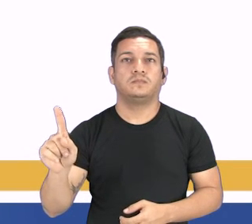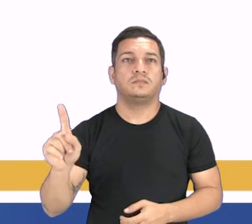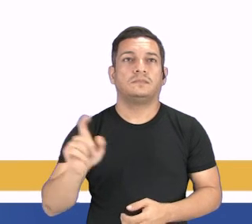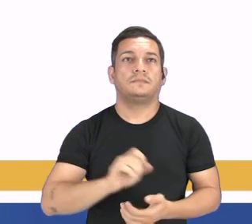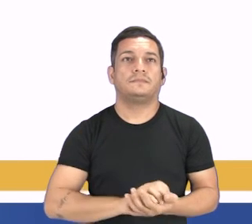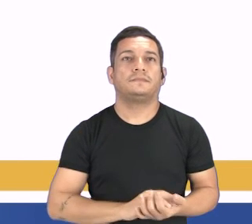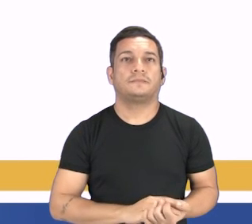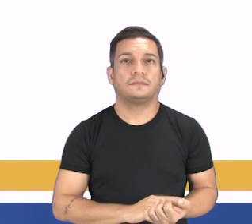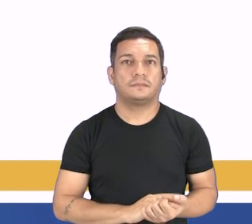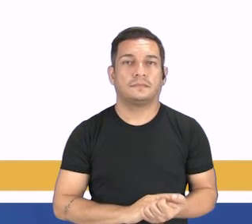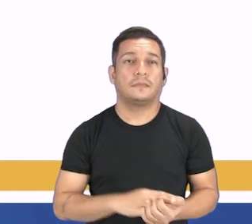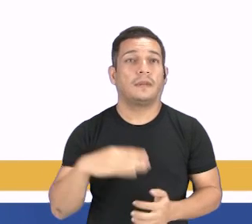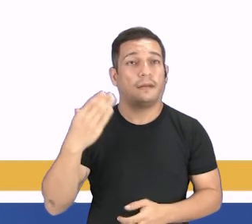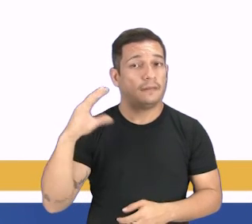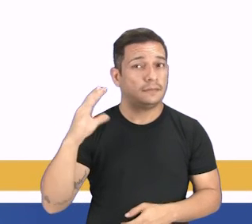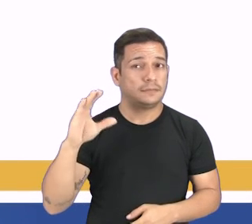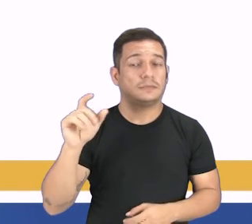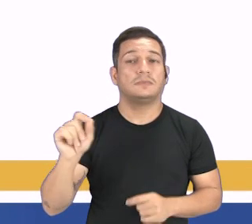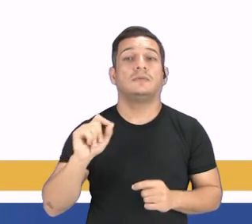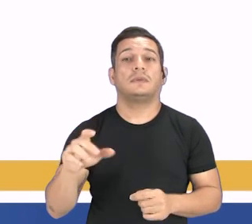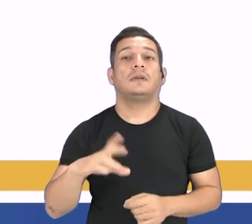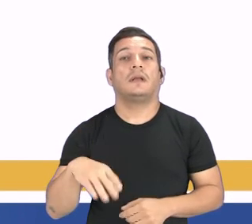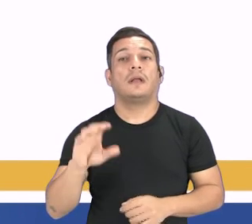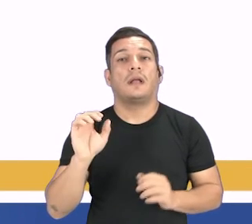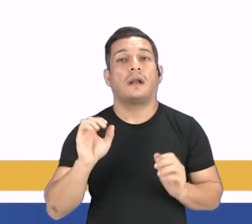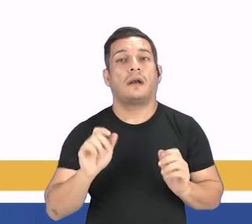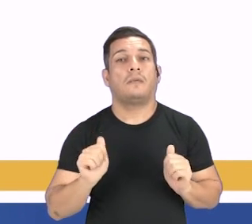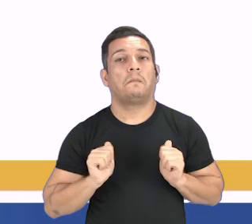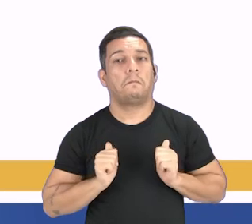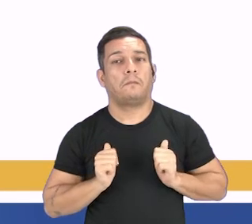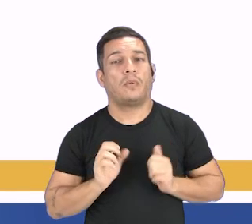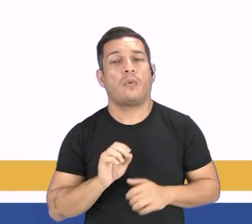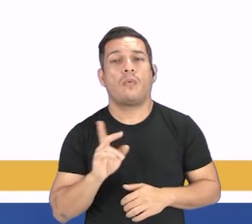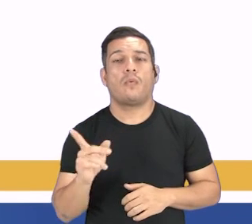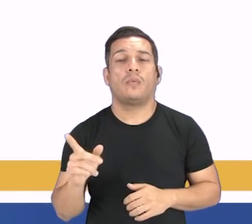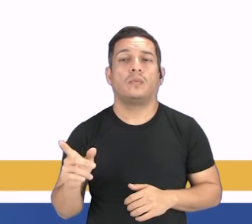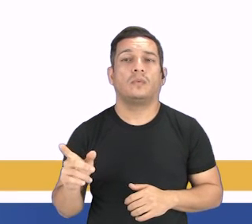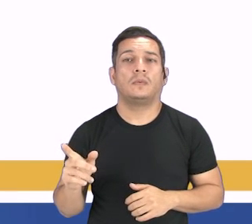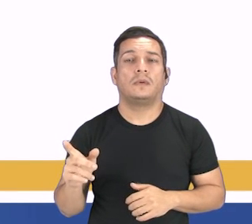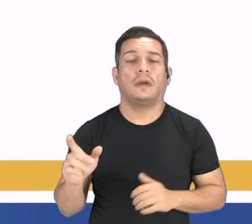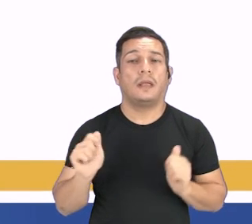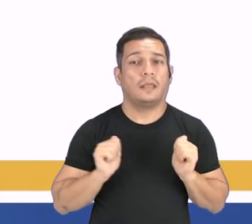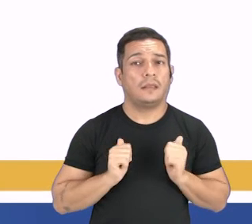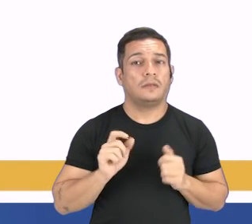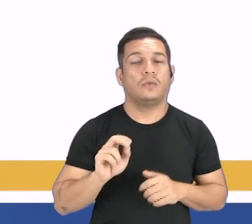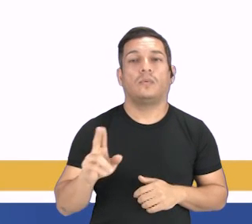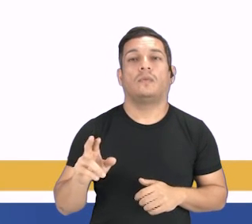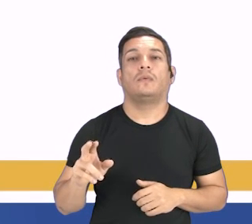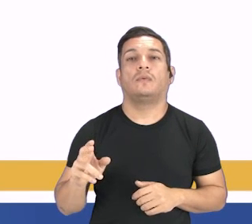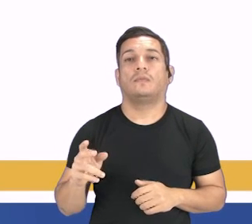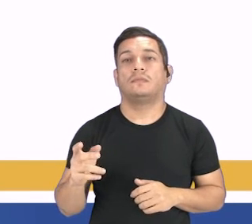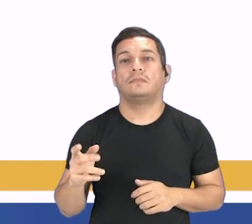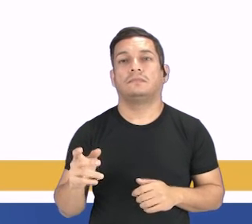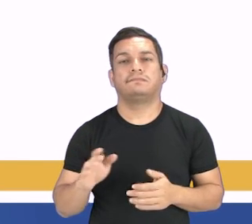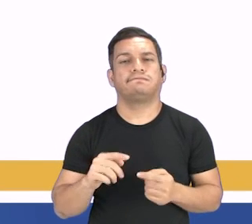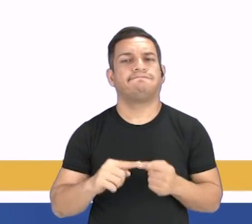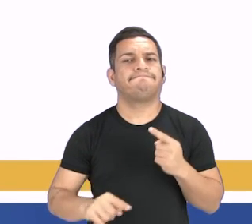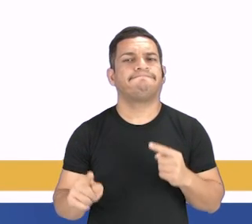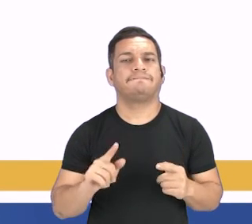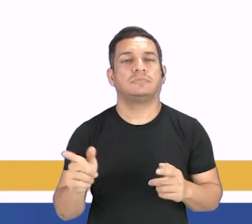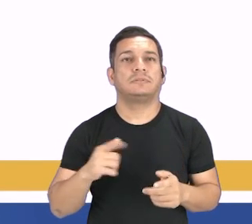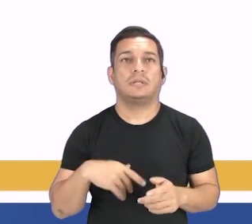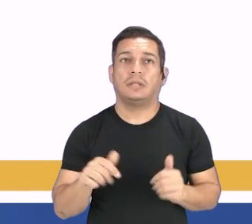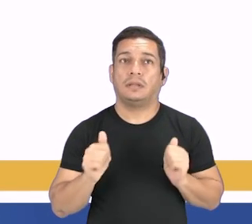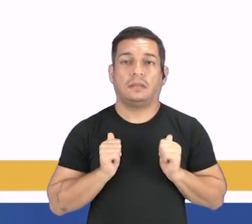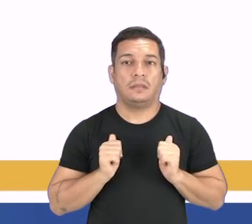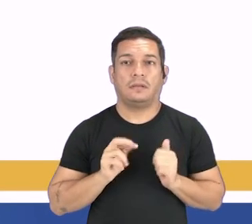desenvolvimento. A ciência, ela é neutra ou ela não é neutra em relação a esses fatores externos ao cientista? Ela não é